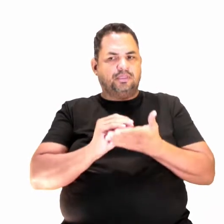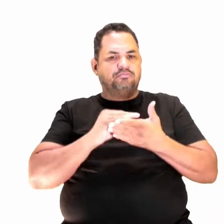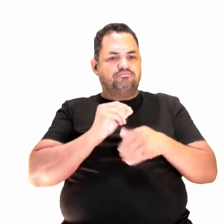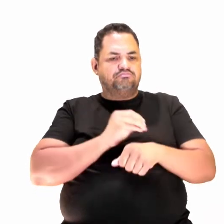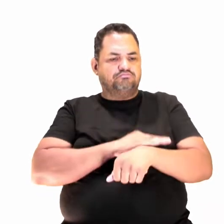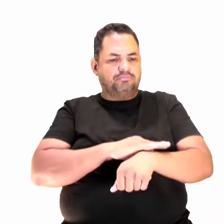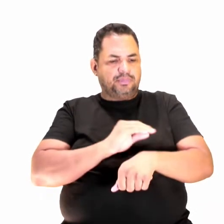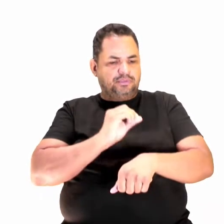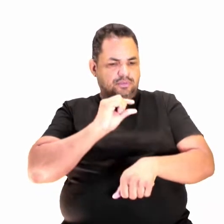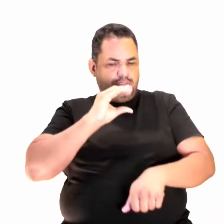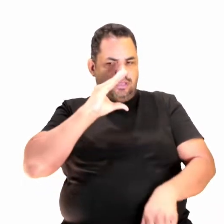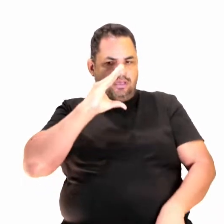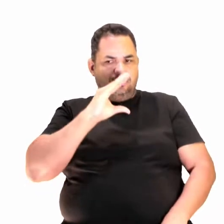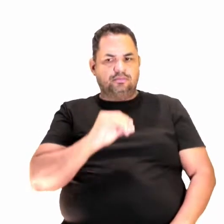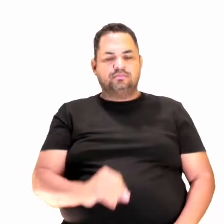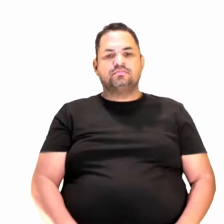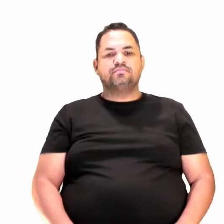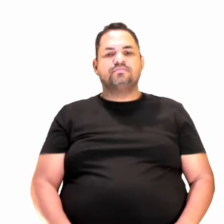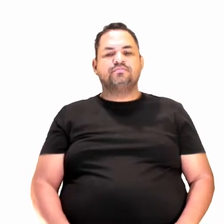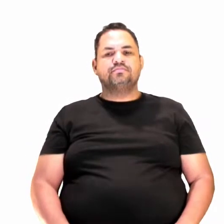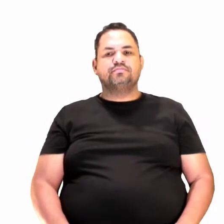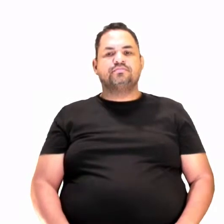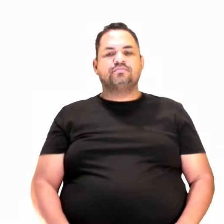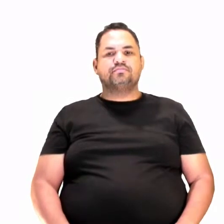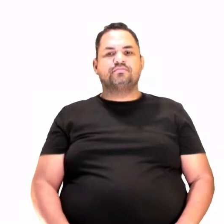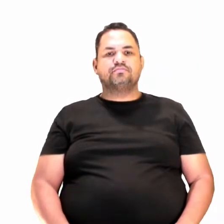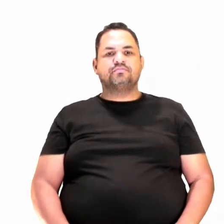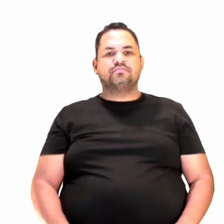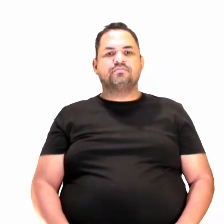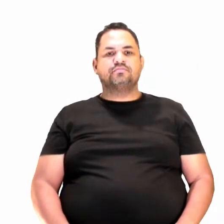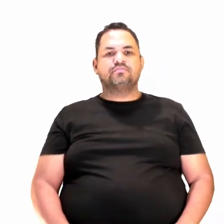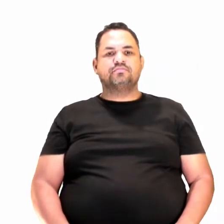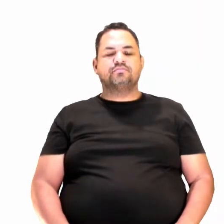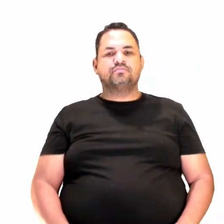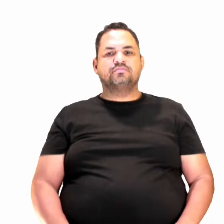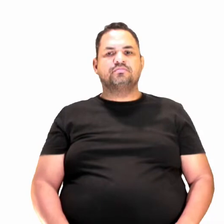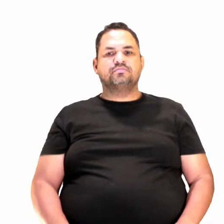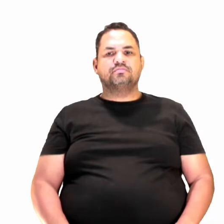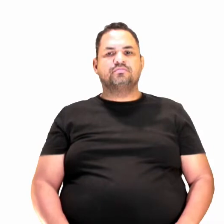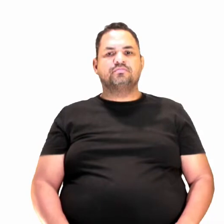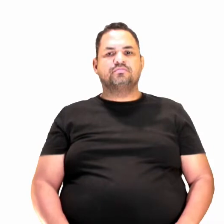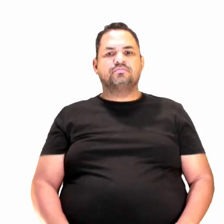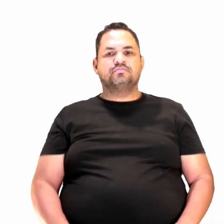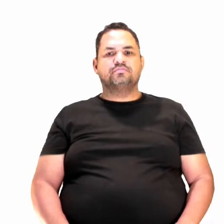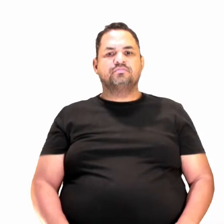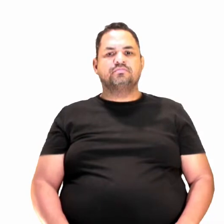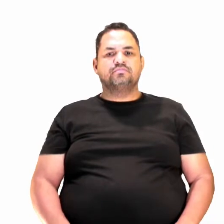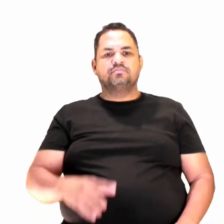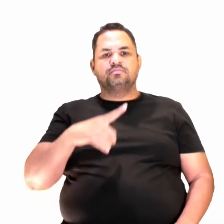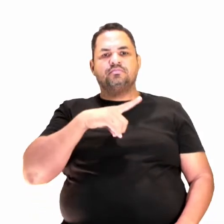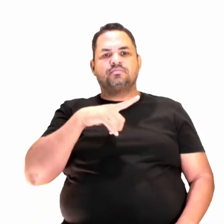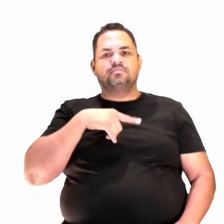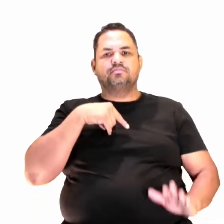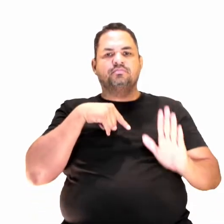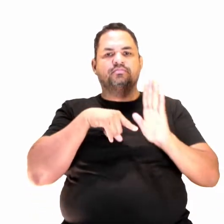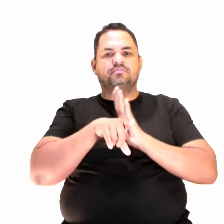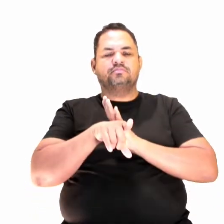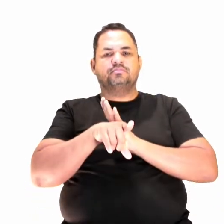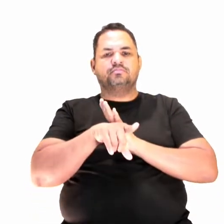aprendemos na aula. Shoulder é ombro. Length vai ser essa questão do comprimento